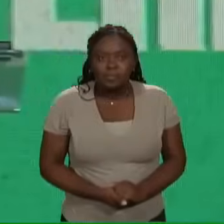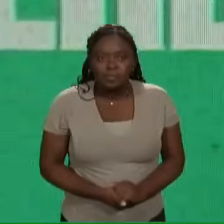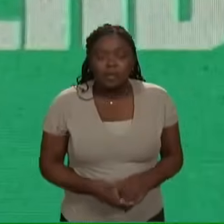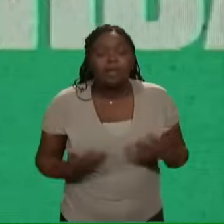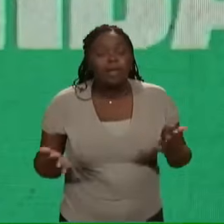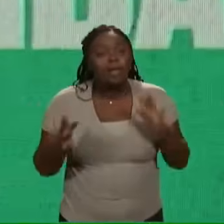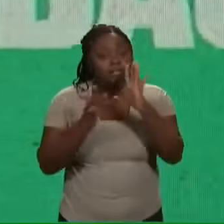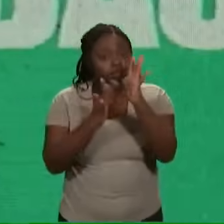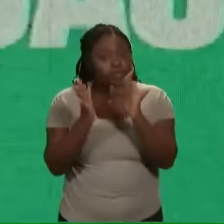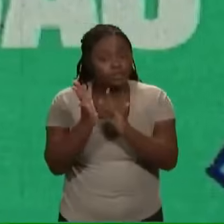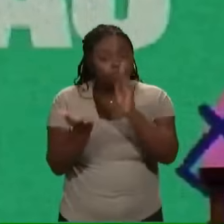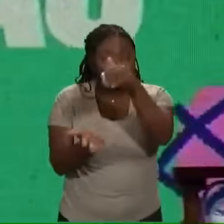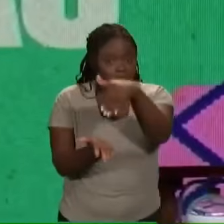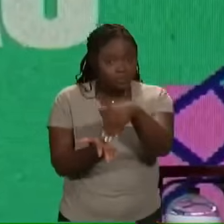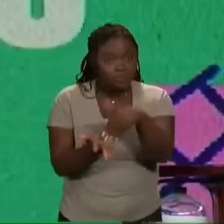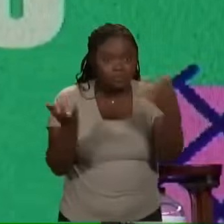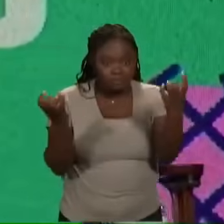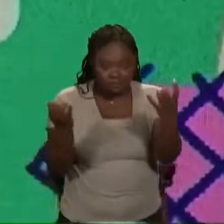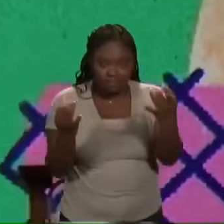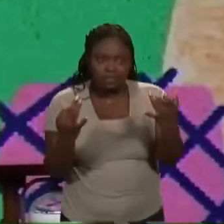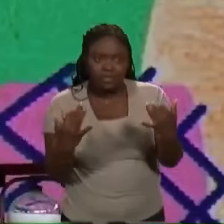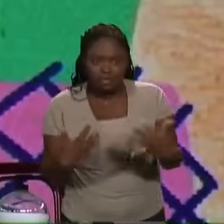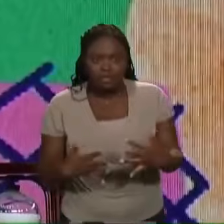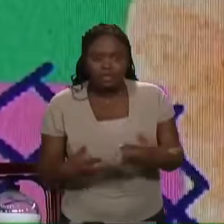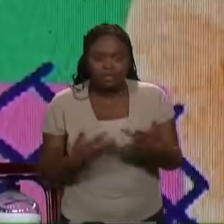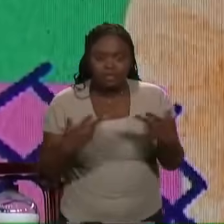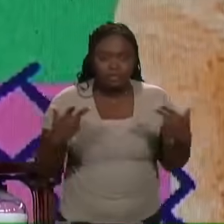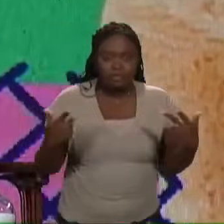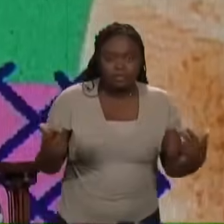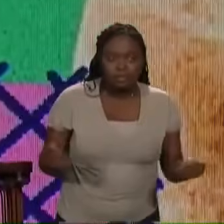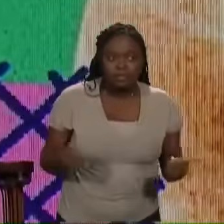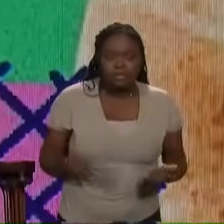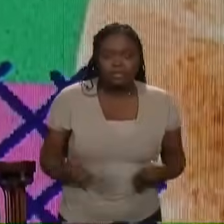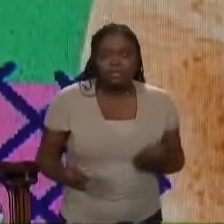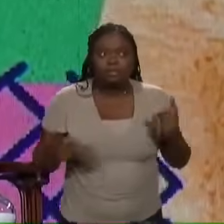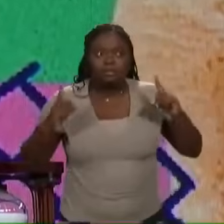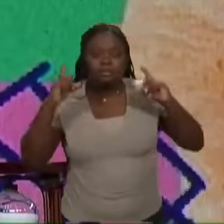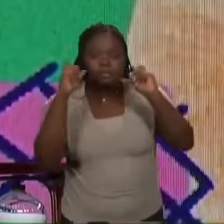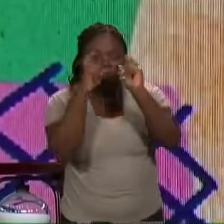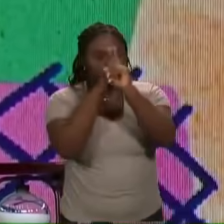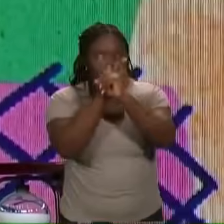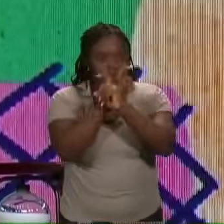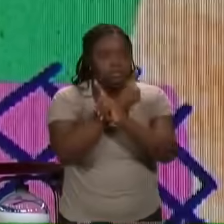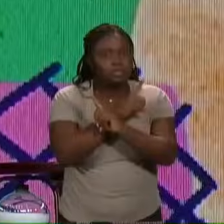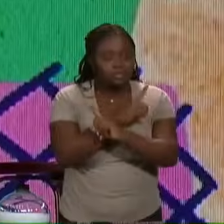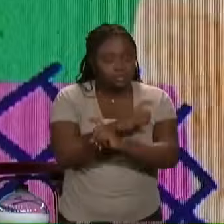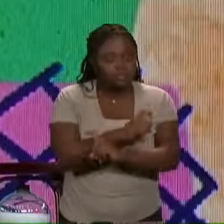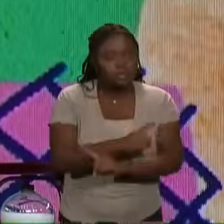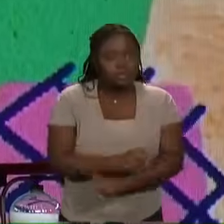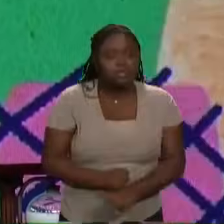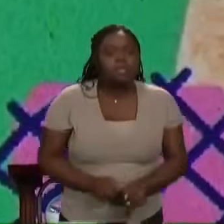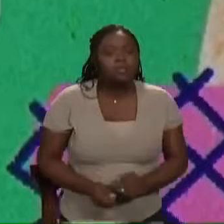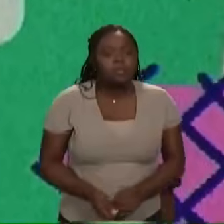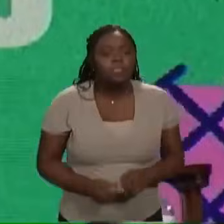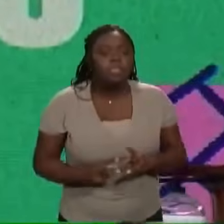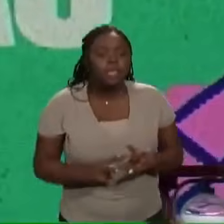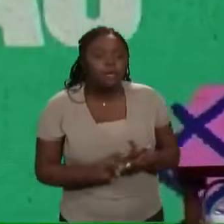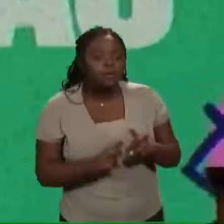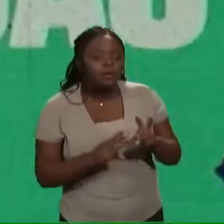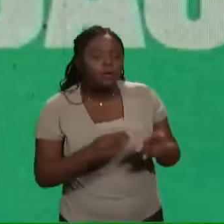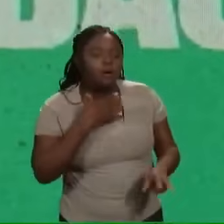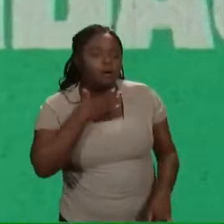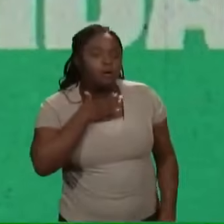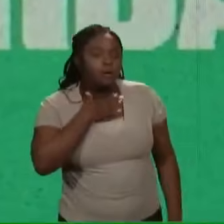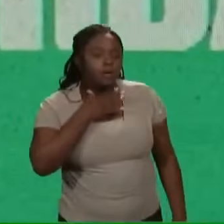E aí Jesus termina o texto dizendo uma coisa assim, que é difícil até de... Da mesma maneira meu